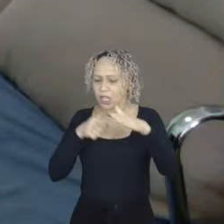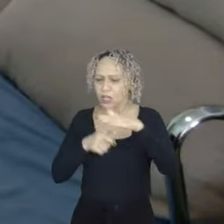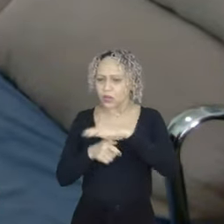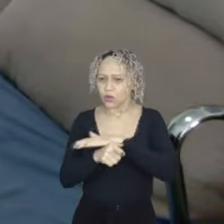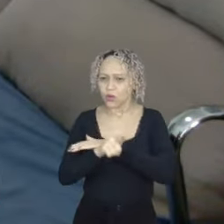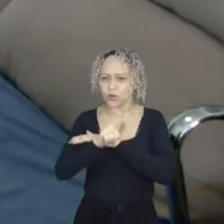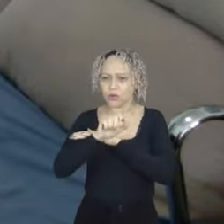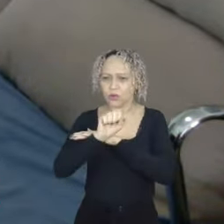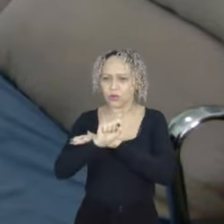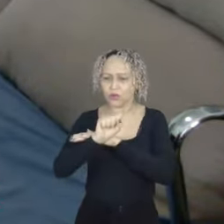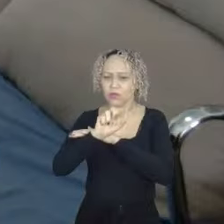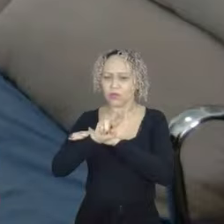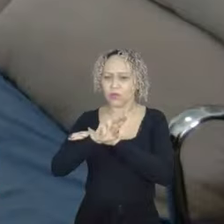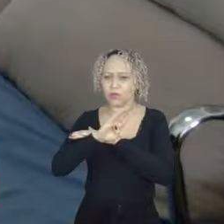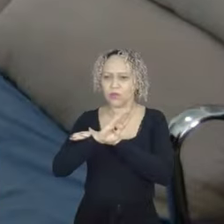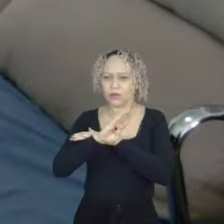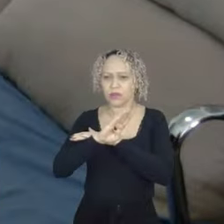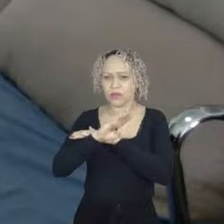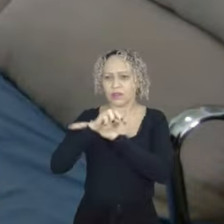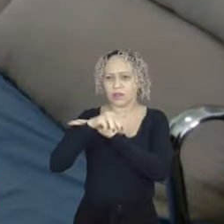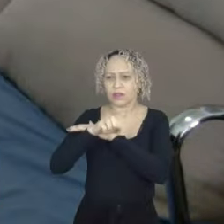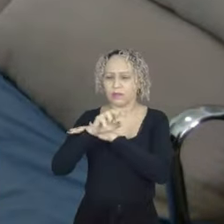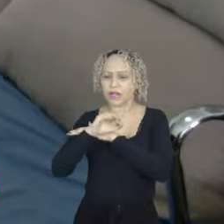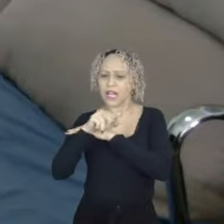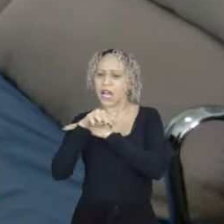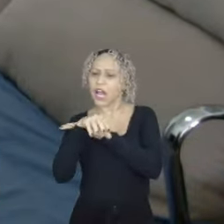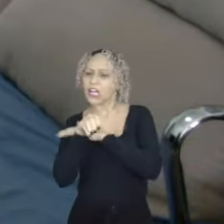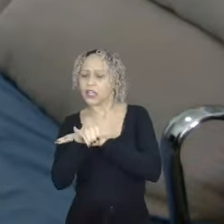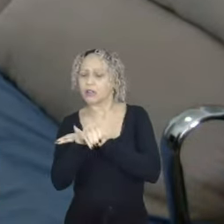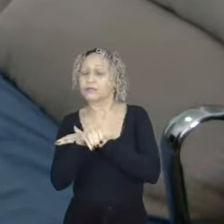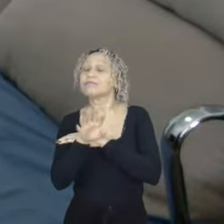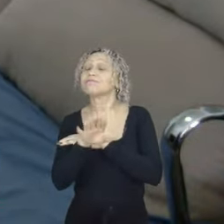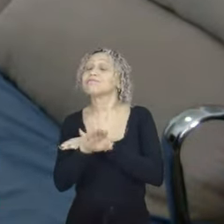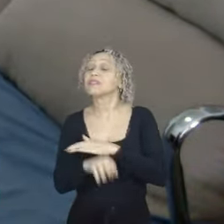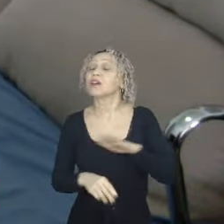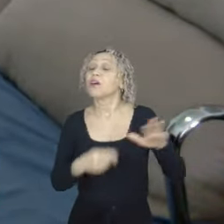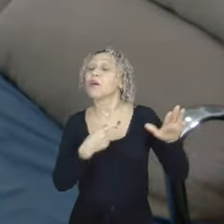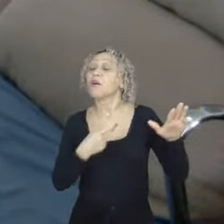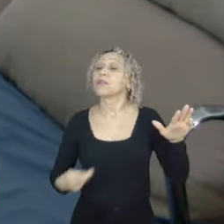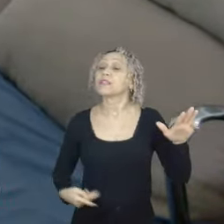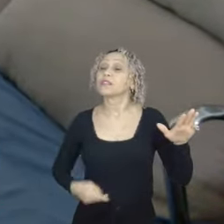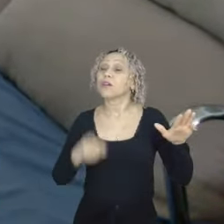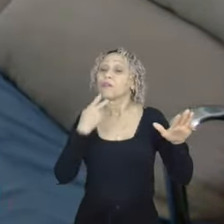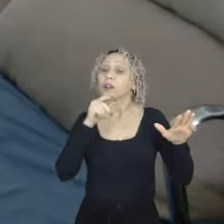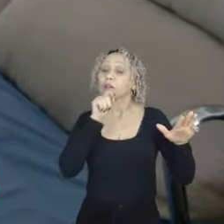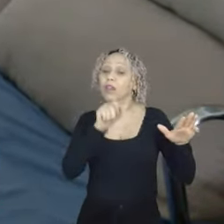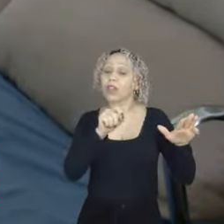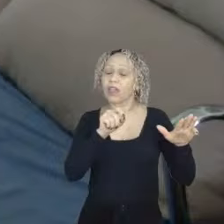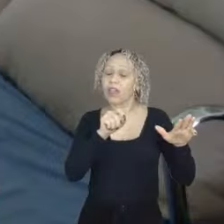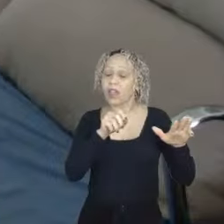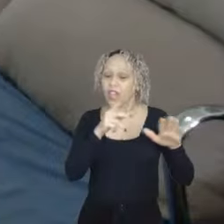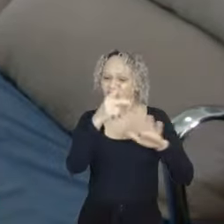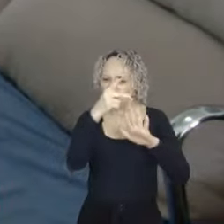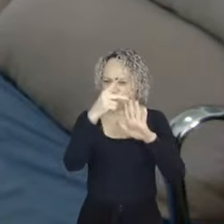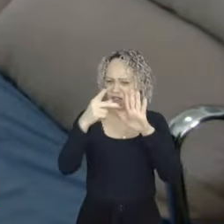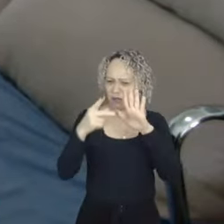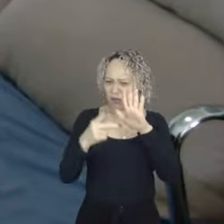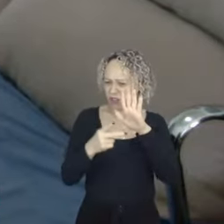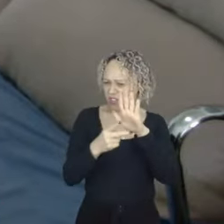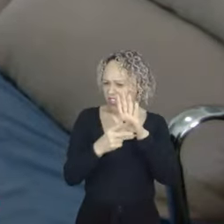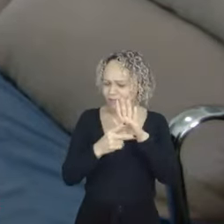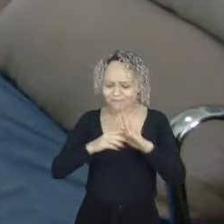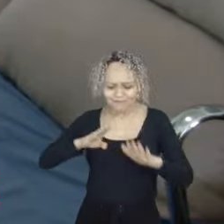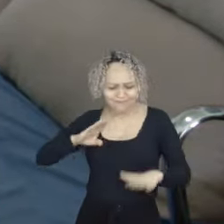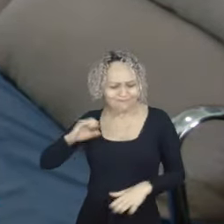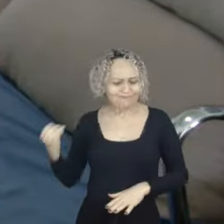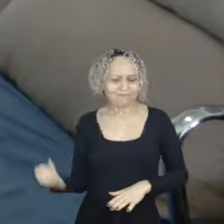da nossa indústria naval, da nossa defesa, e foi classificado pelo presidente Lula como o mais importante projeto já relacionado aí a esse